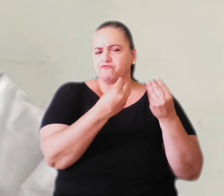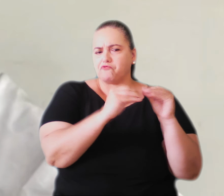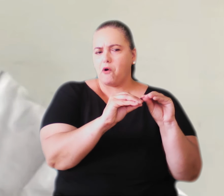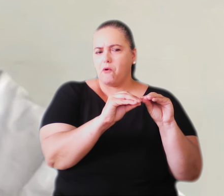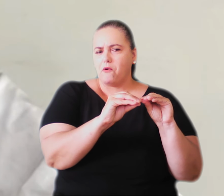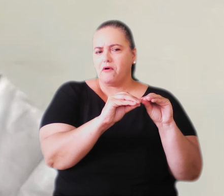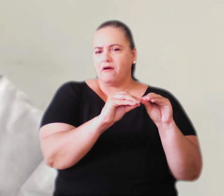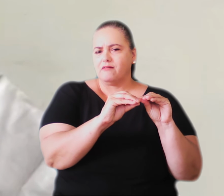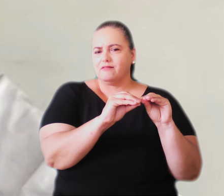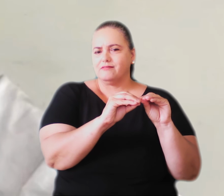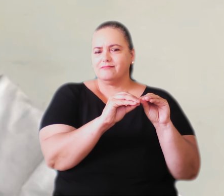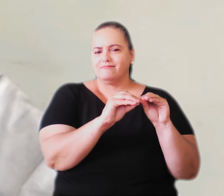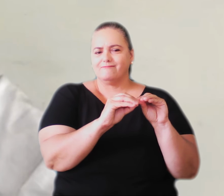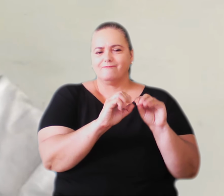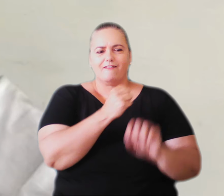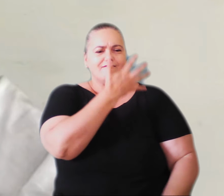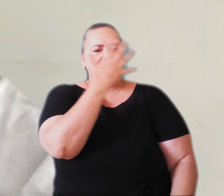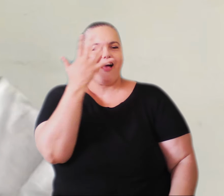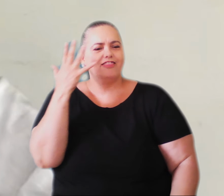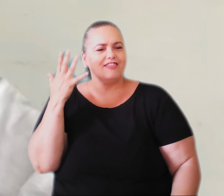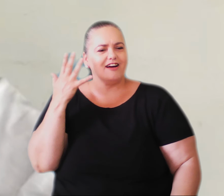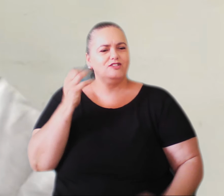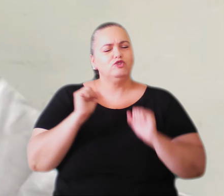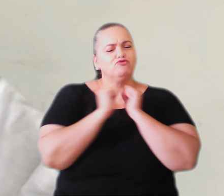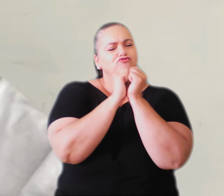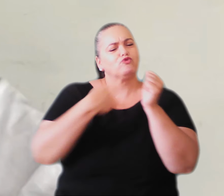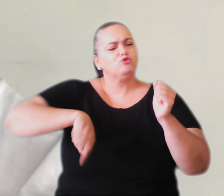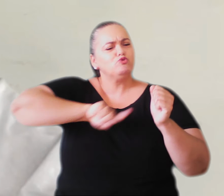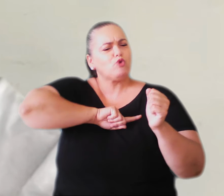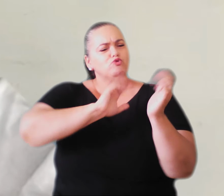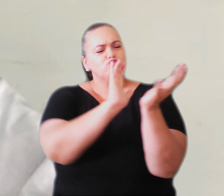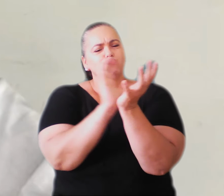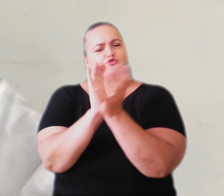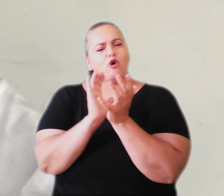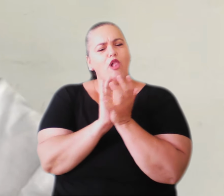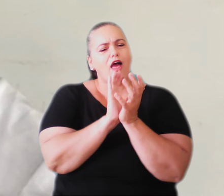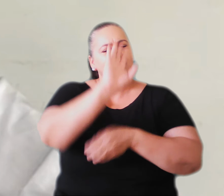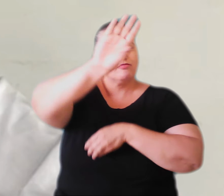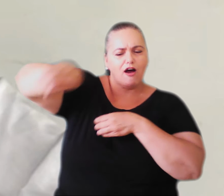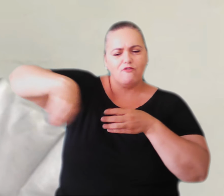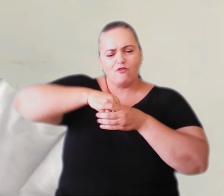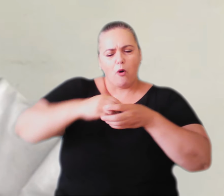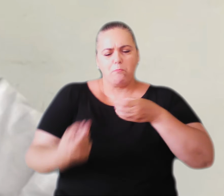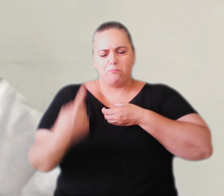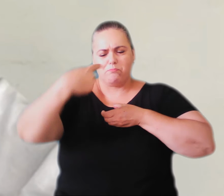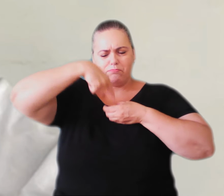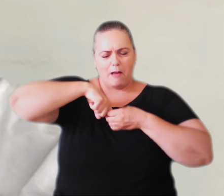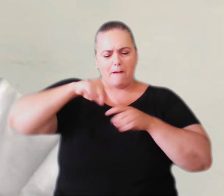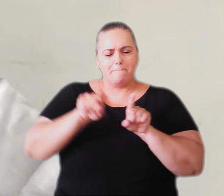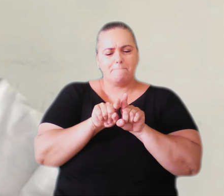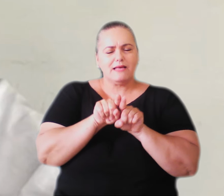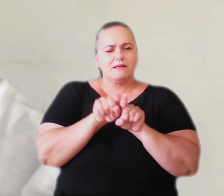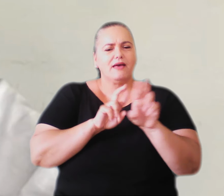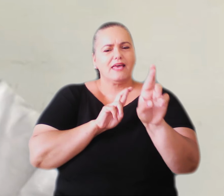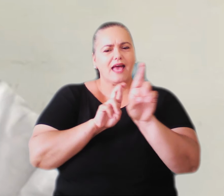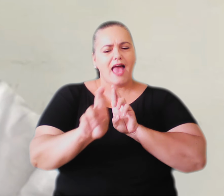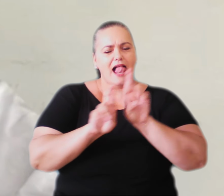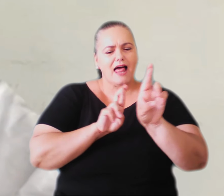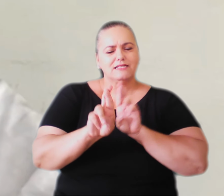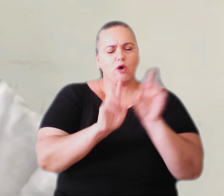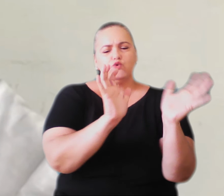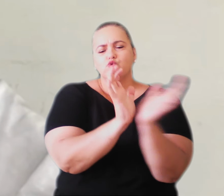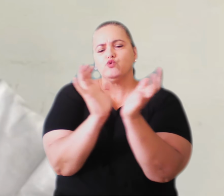da transparência que nós sempre tivemos com os nossos colegas aqui, não só intrinsecamente, mas também em relação aos nossos